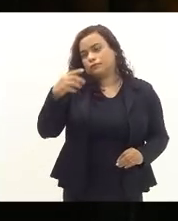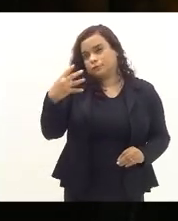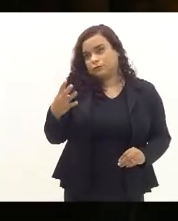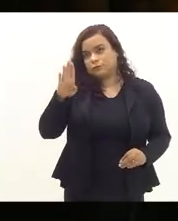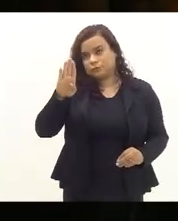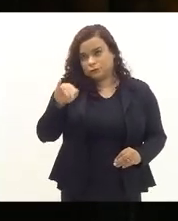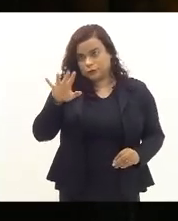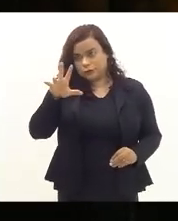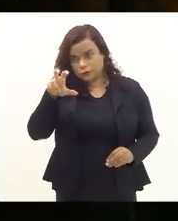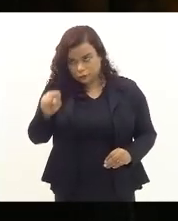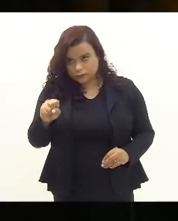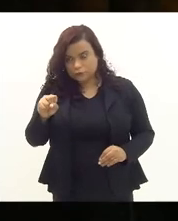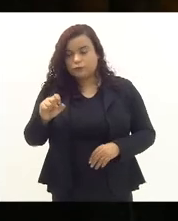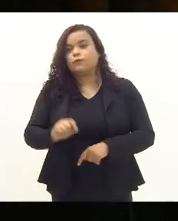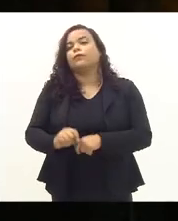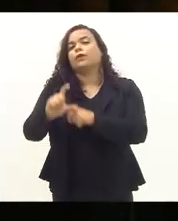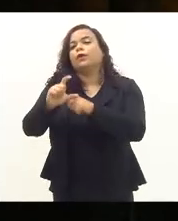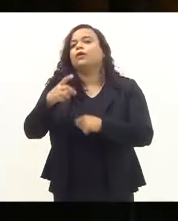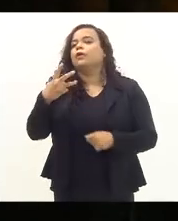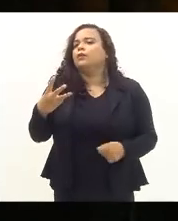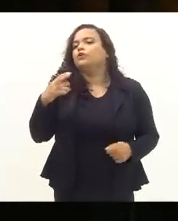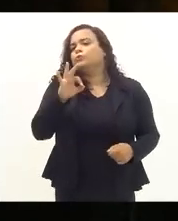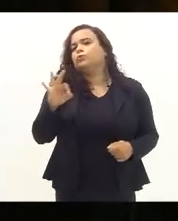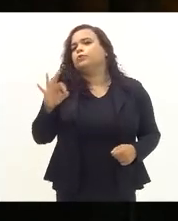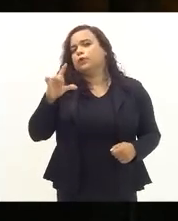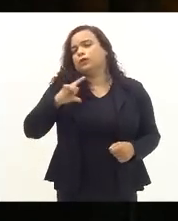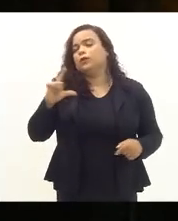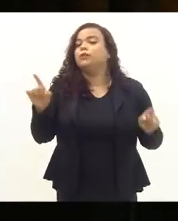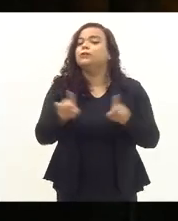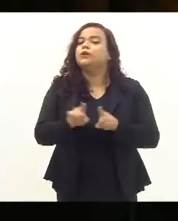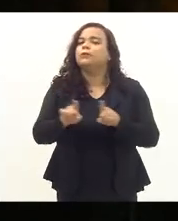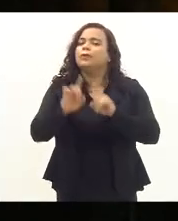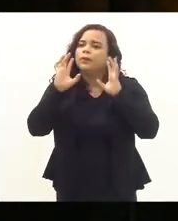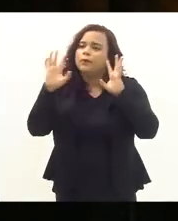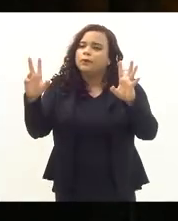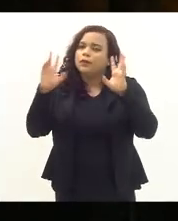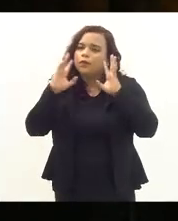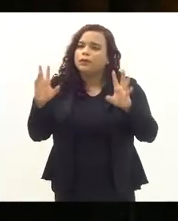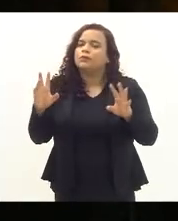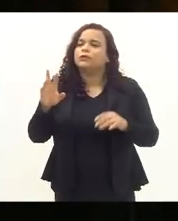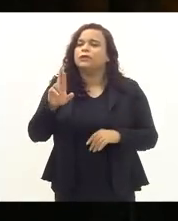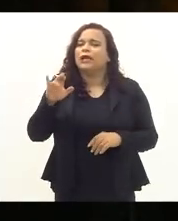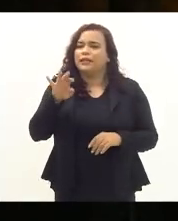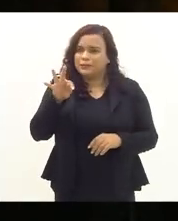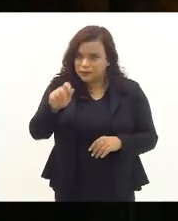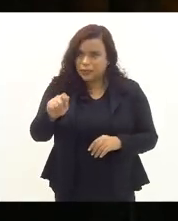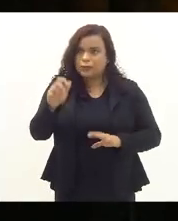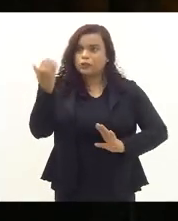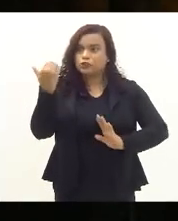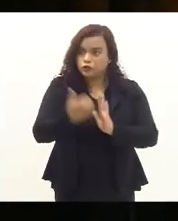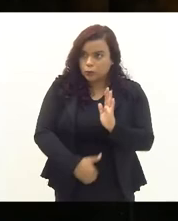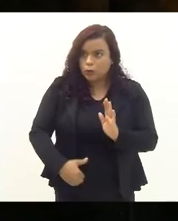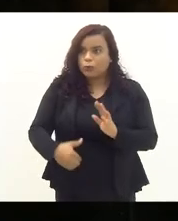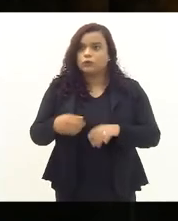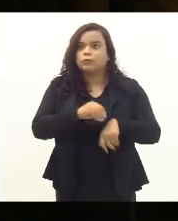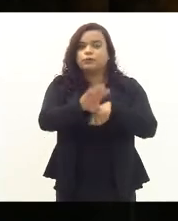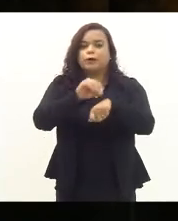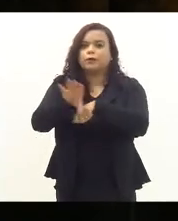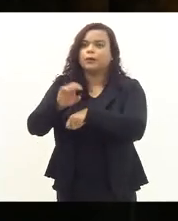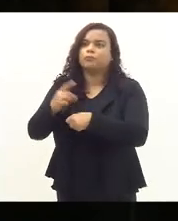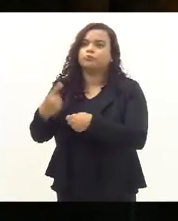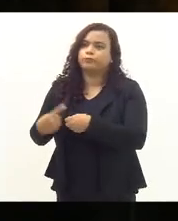um aumento de três por cento e considerando a receita líquida descontada do repasse aos municípios